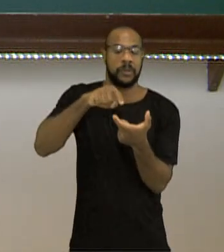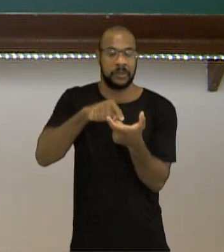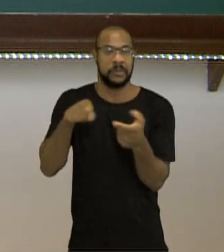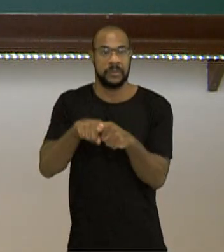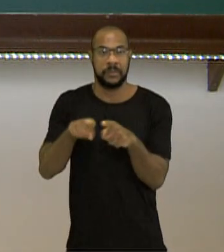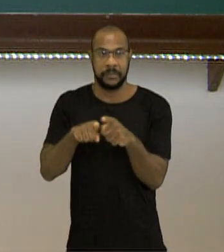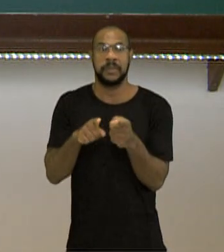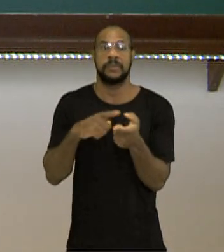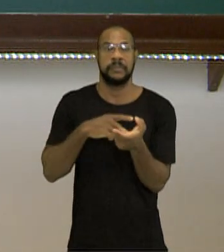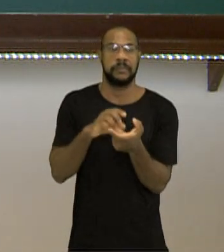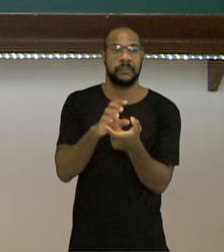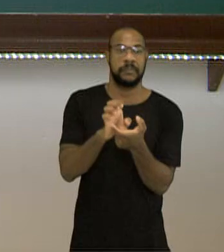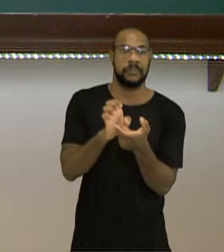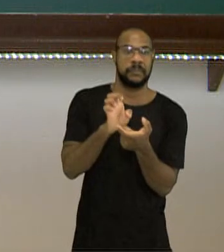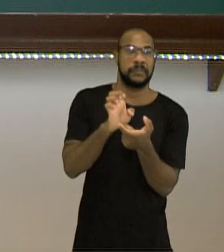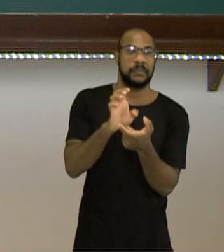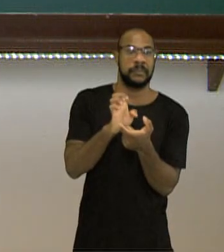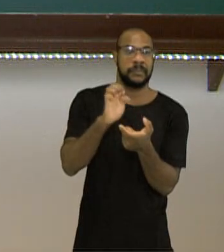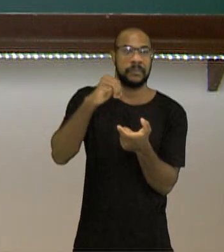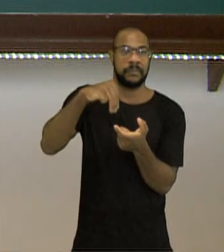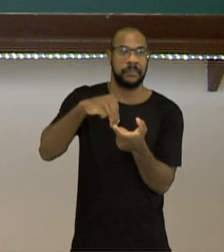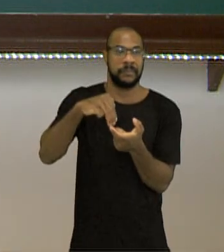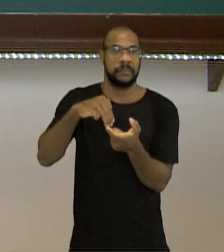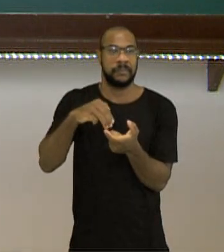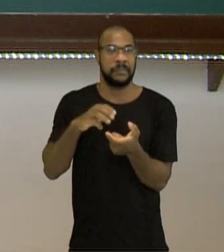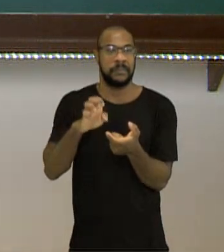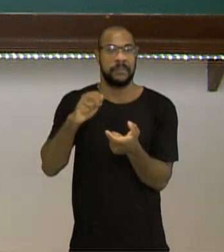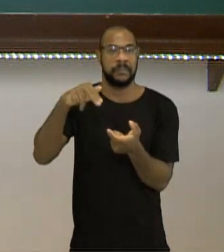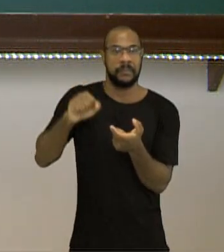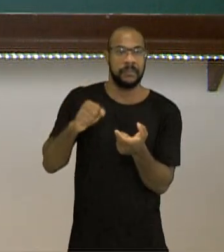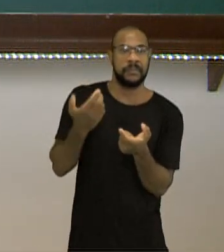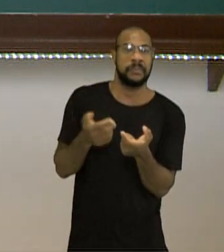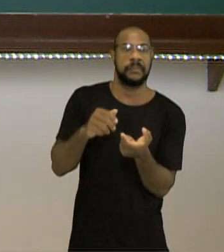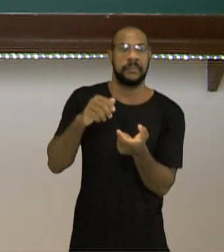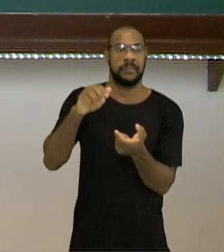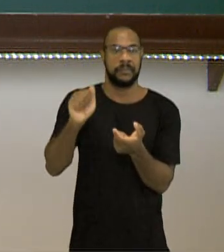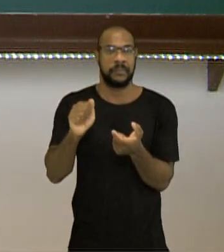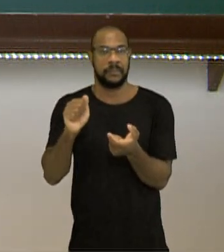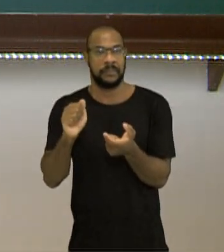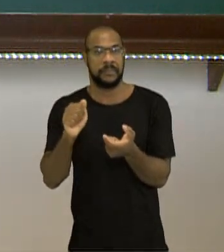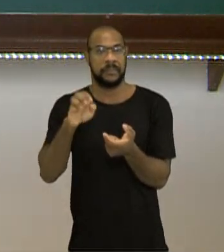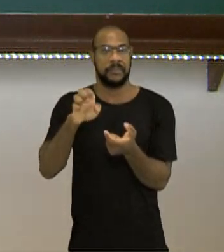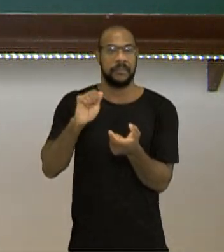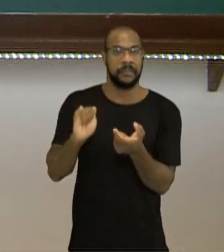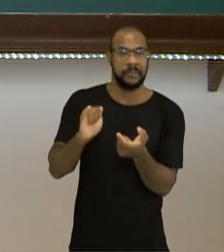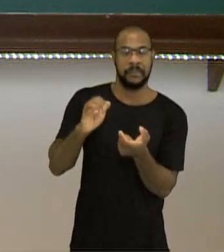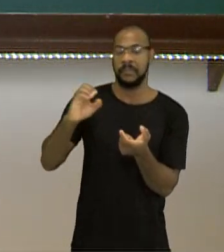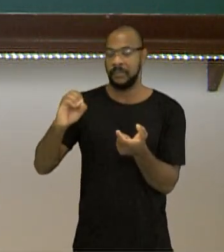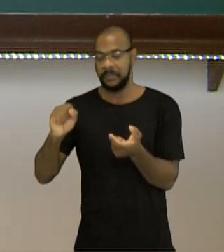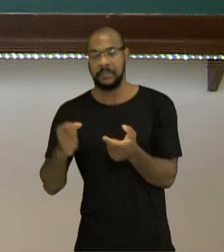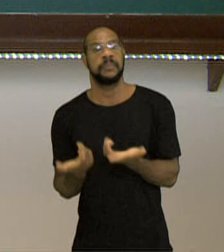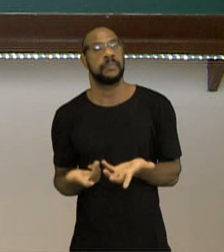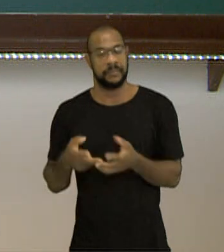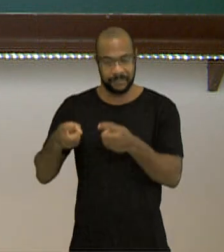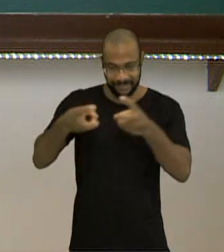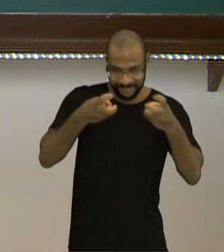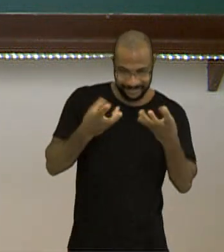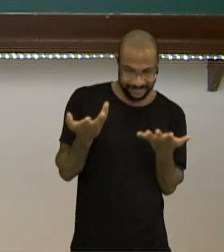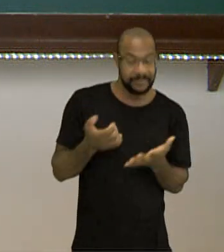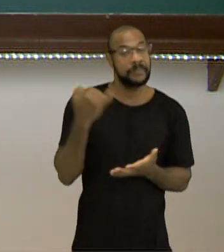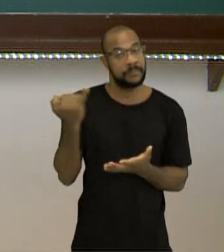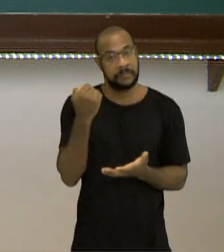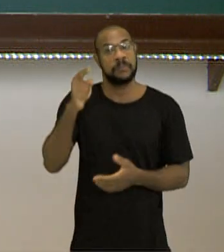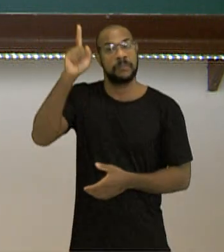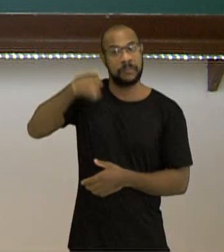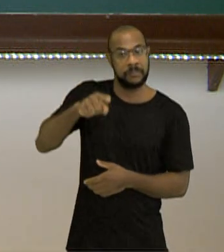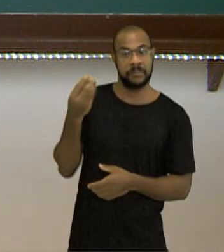em e em, seguidos ou não de S. Observado isso, vimos que é importante essa questão da